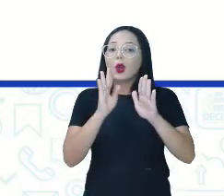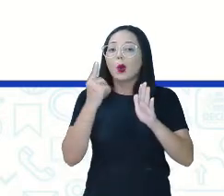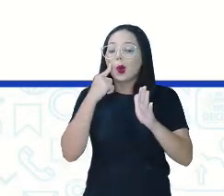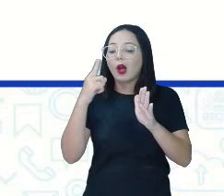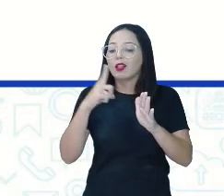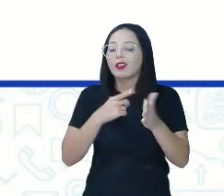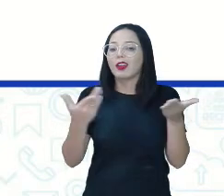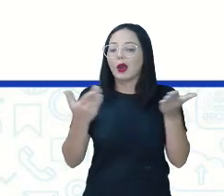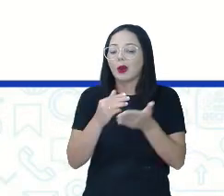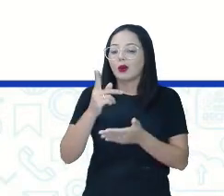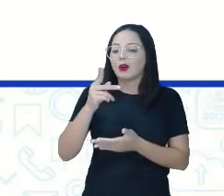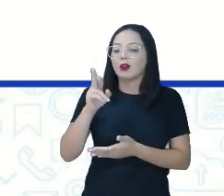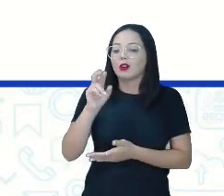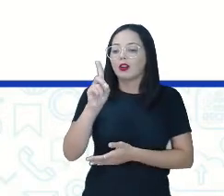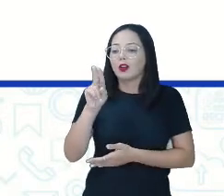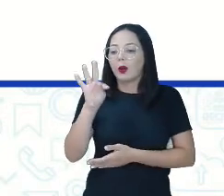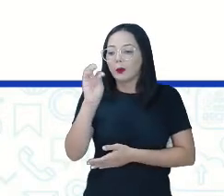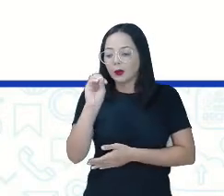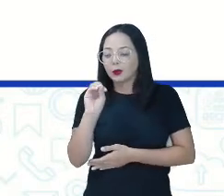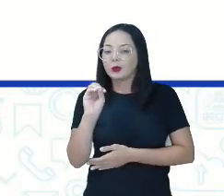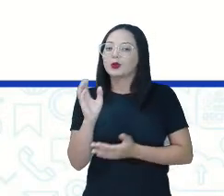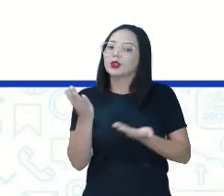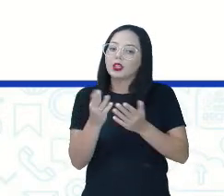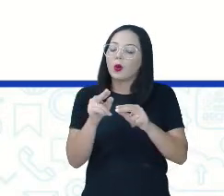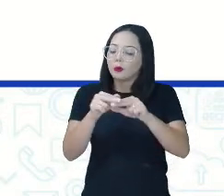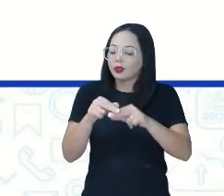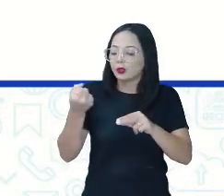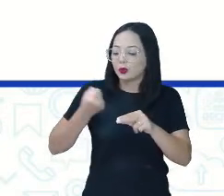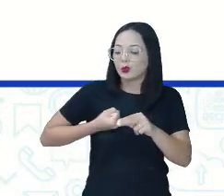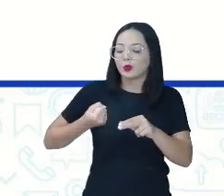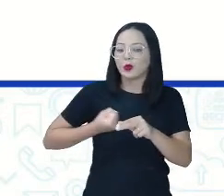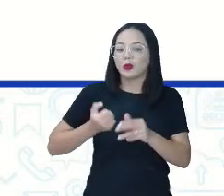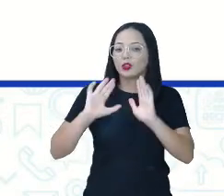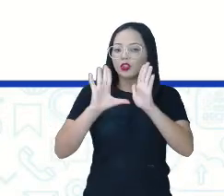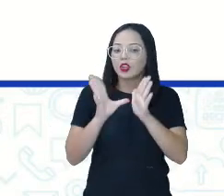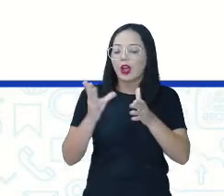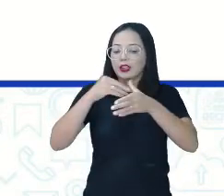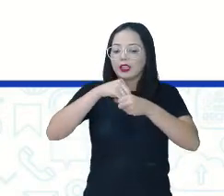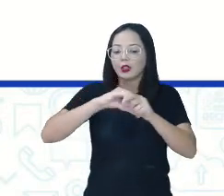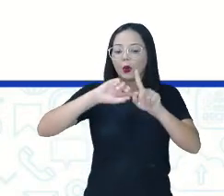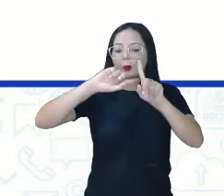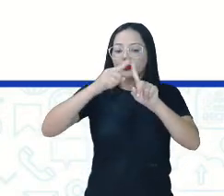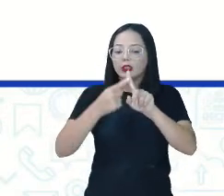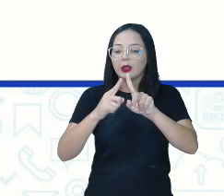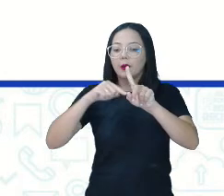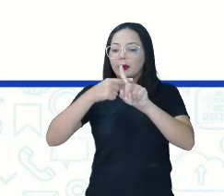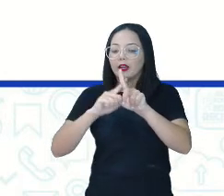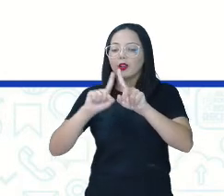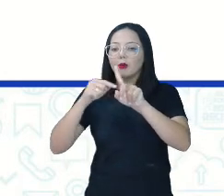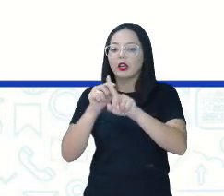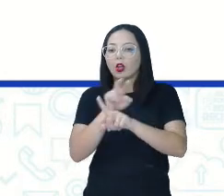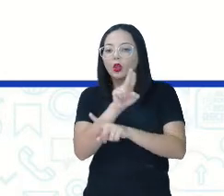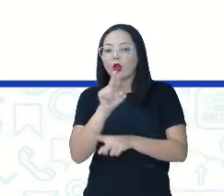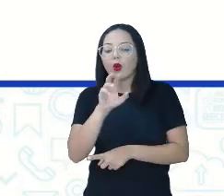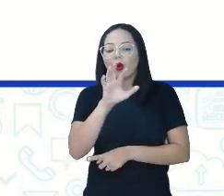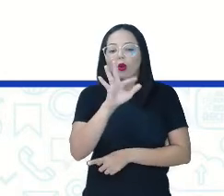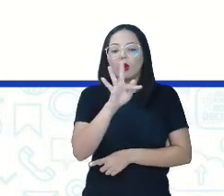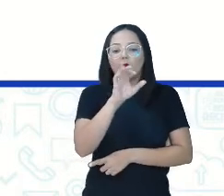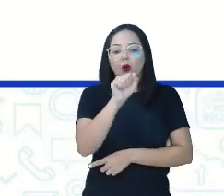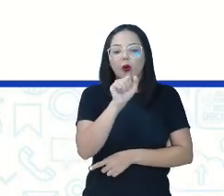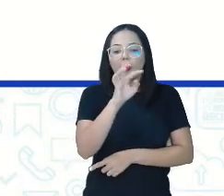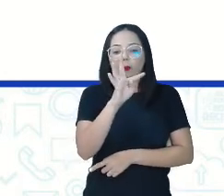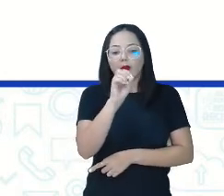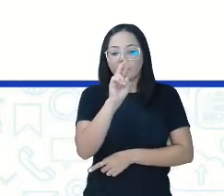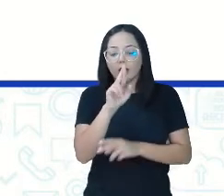aqui esses produtos, certo? Os valores que estão se multiplicando são chamados de fatores. Então, eu tenho